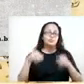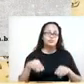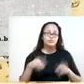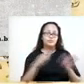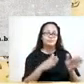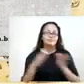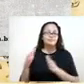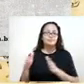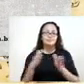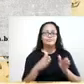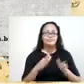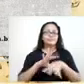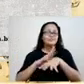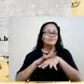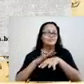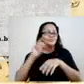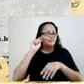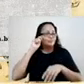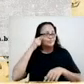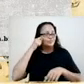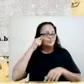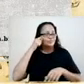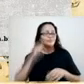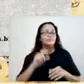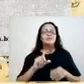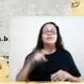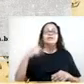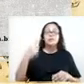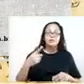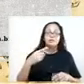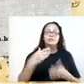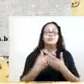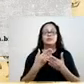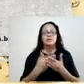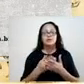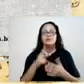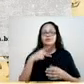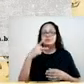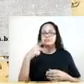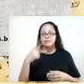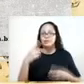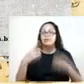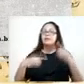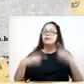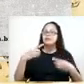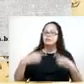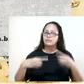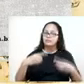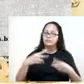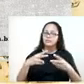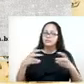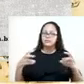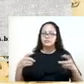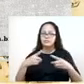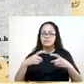Média, que foi a peste negra, ok? Na próxima aula nós vamos falar sobre as revoltas populares e sobre as